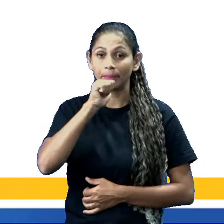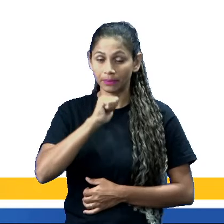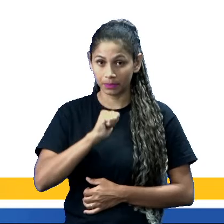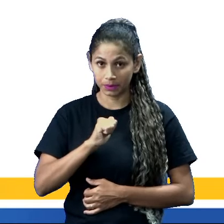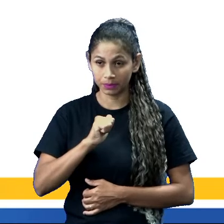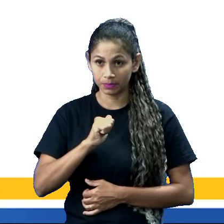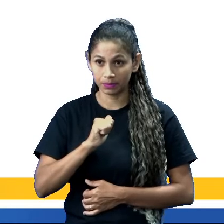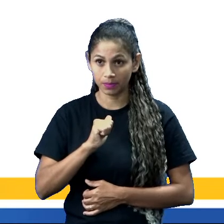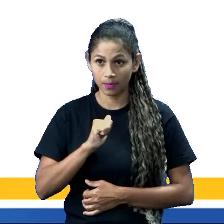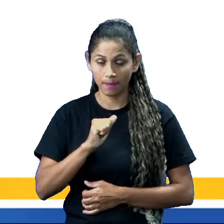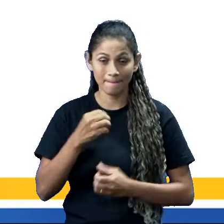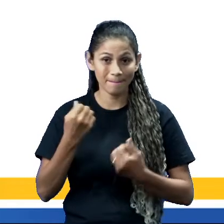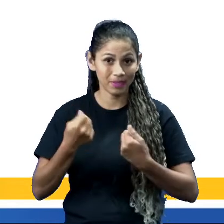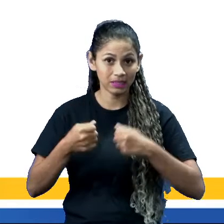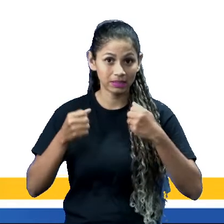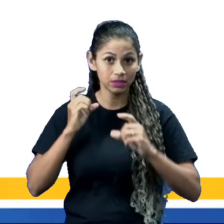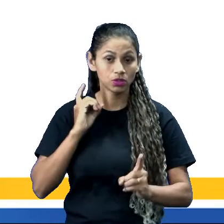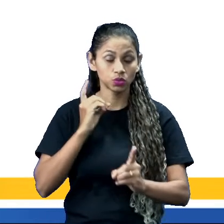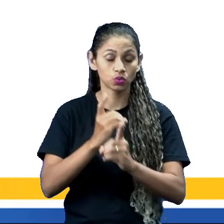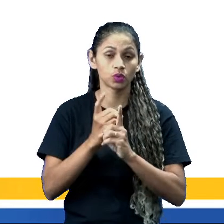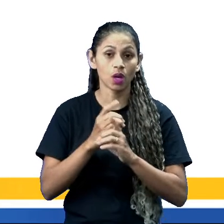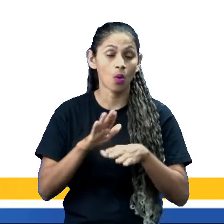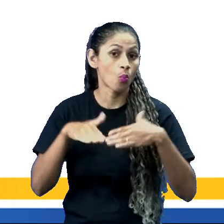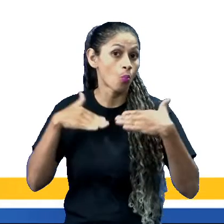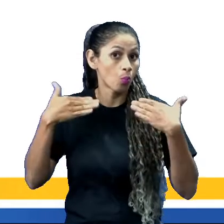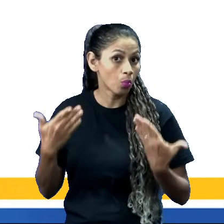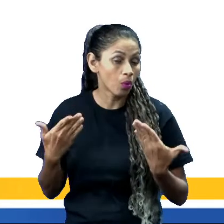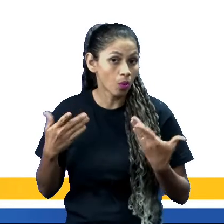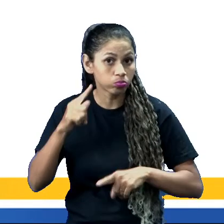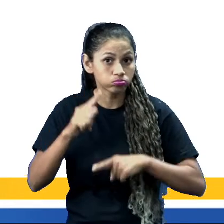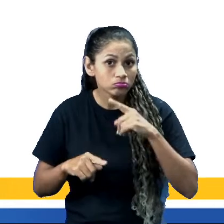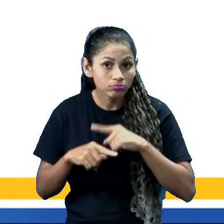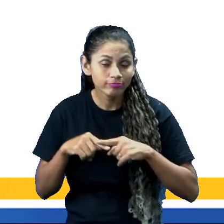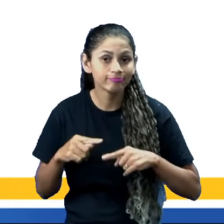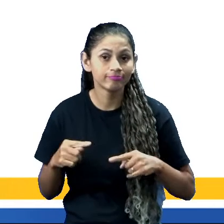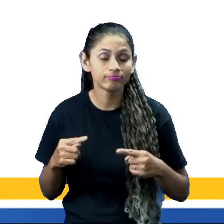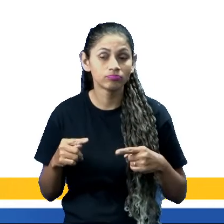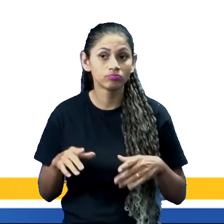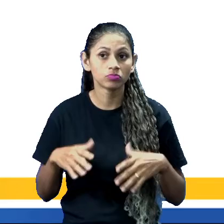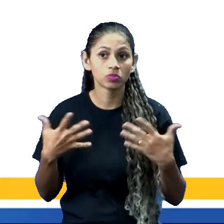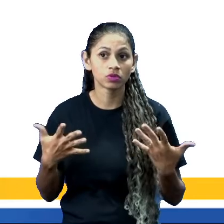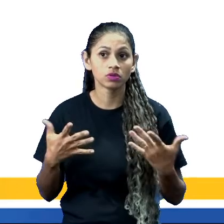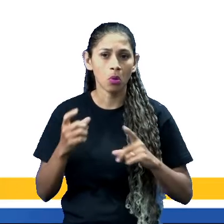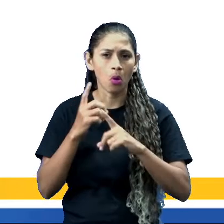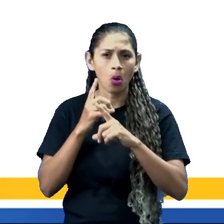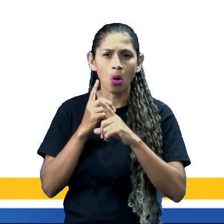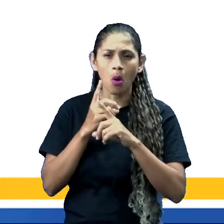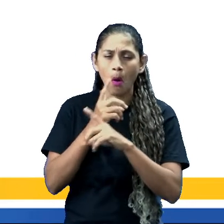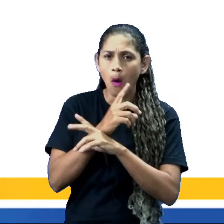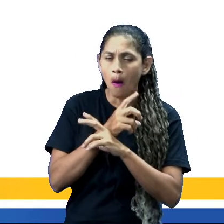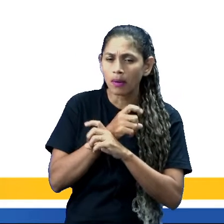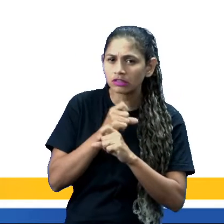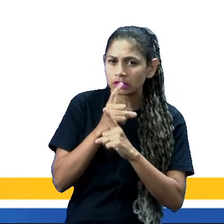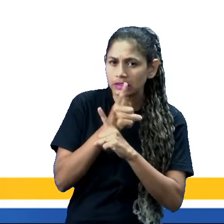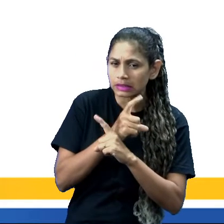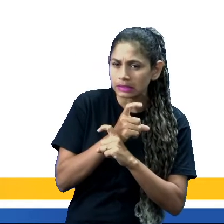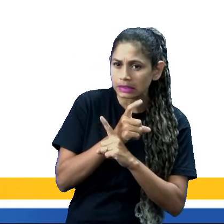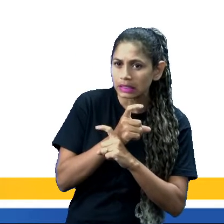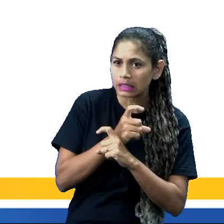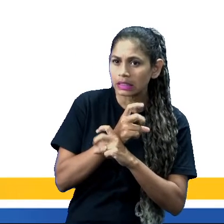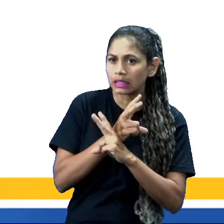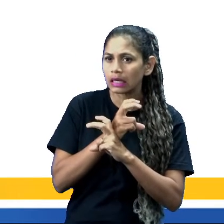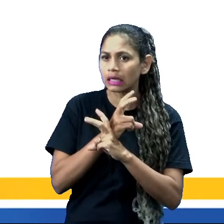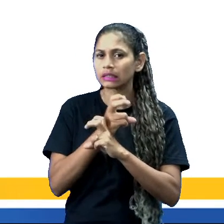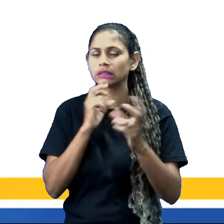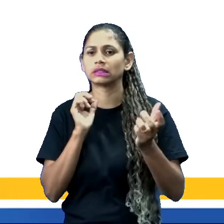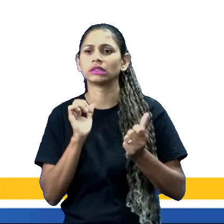o produto e caso tenha sido a ingestão de ácidos, bases, produtos químicos que são derivados ali do